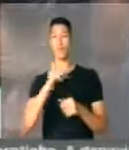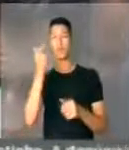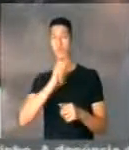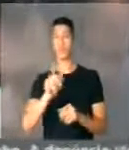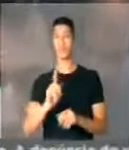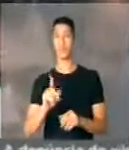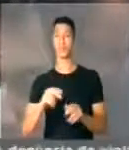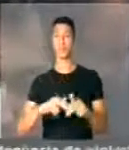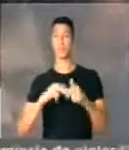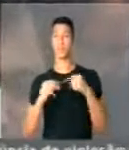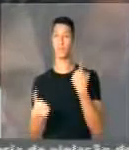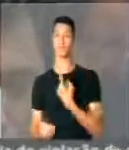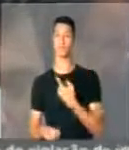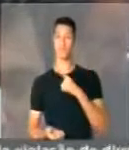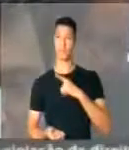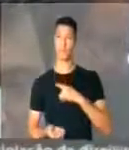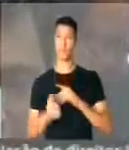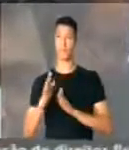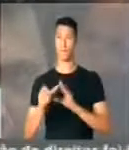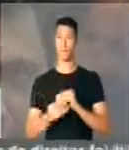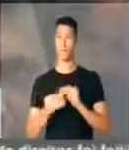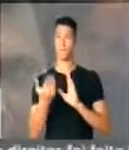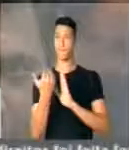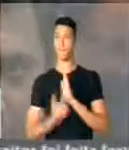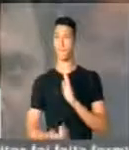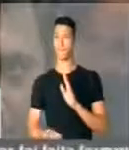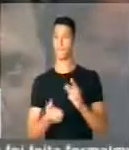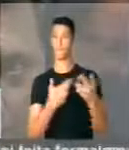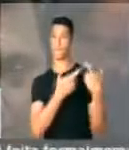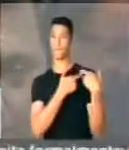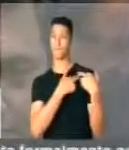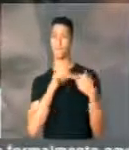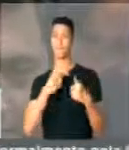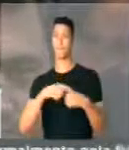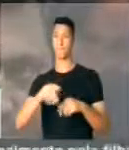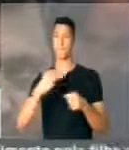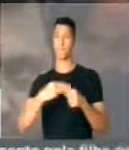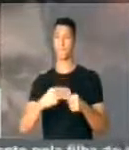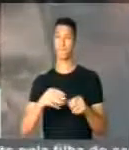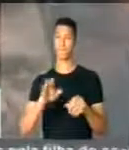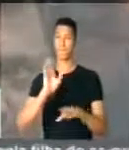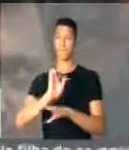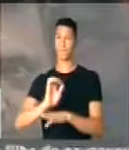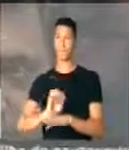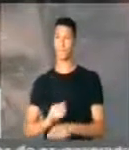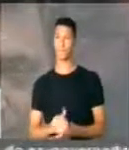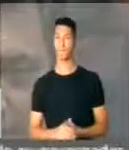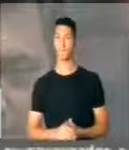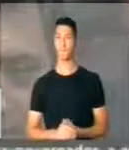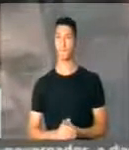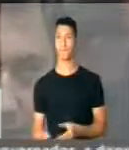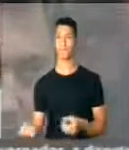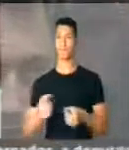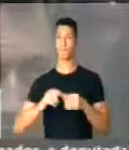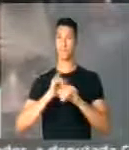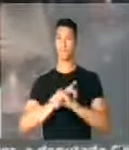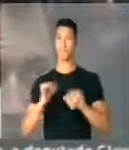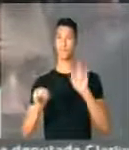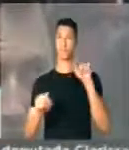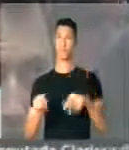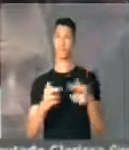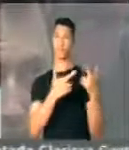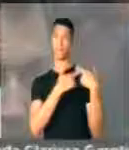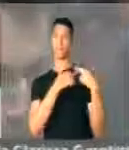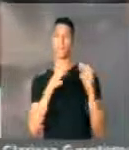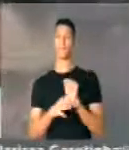poder. E é por isso que nós estamos dizendo que essa emenda ela suprime competências que são dos municípios e dos estados. Volta a dizer, o que é